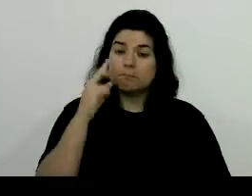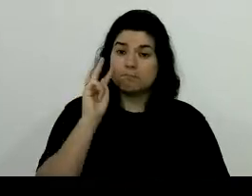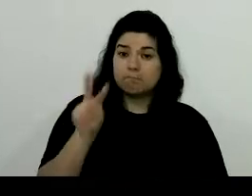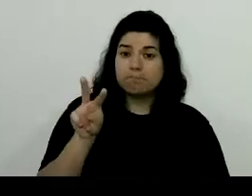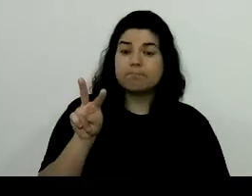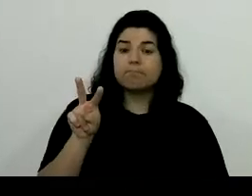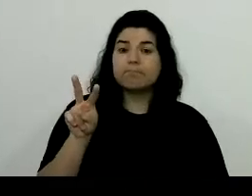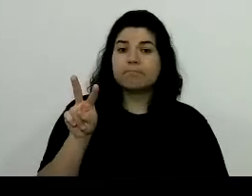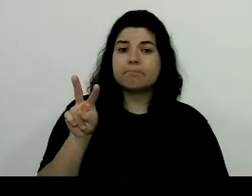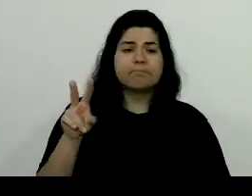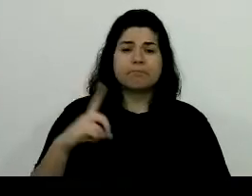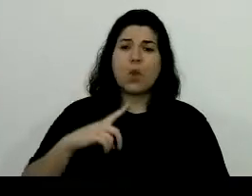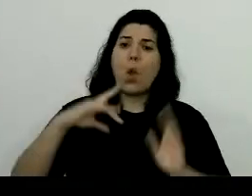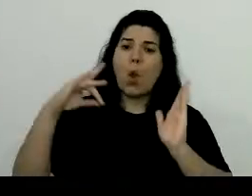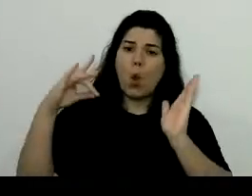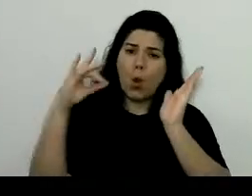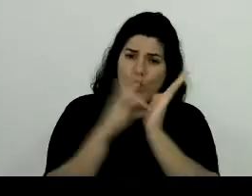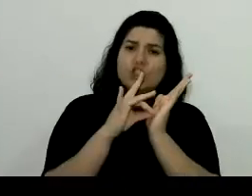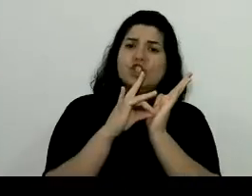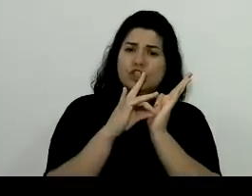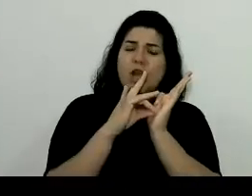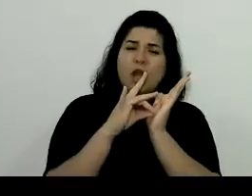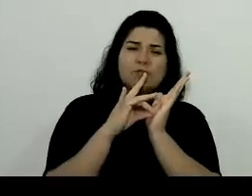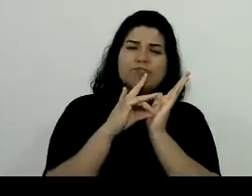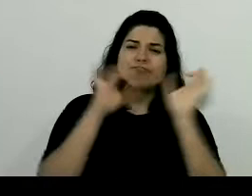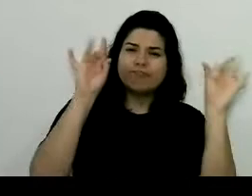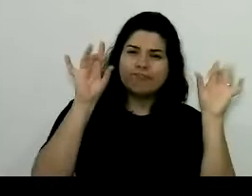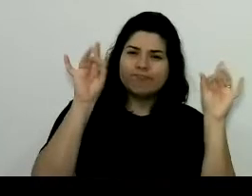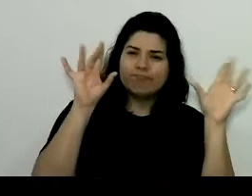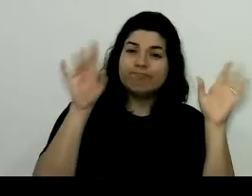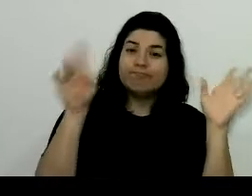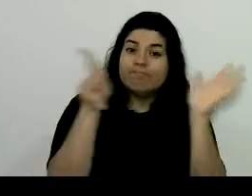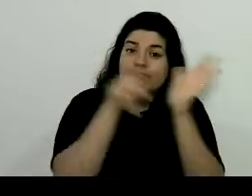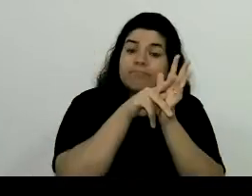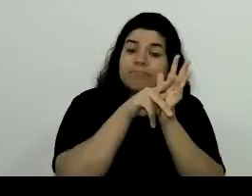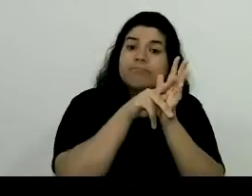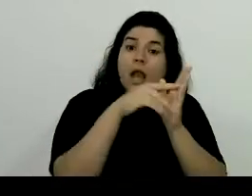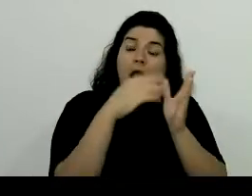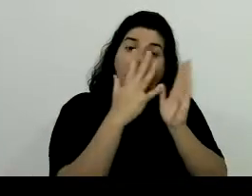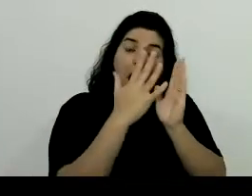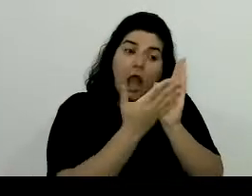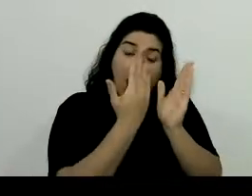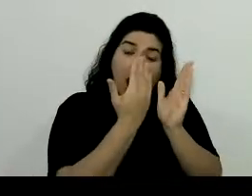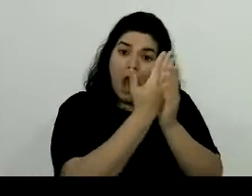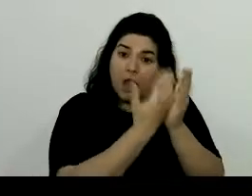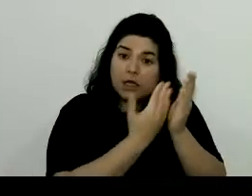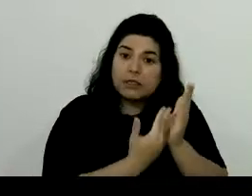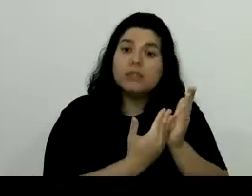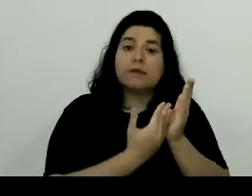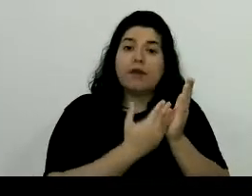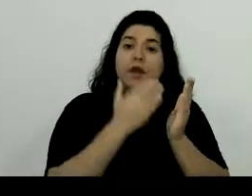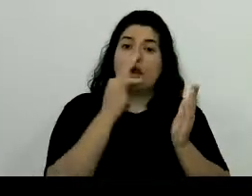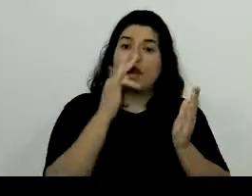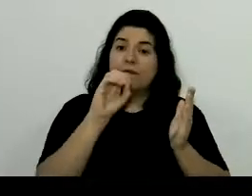o conjunto original, digamos, as joias da coroa, né, do arquivo da Fiocruz, são as imagens do início.